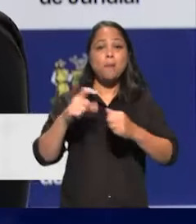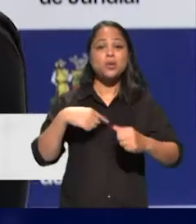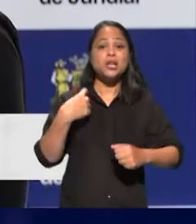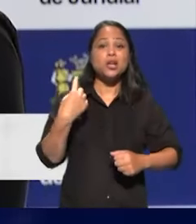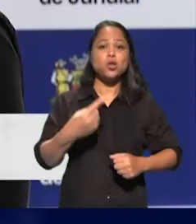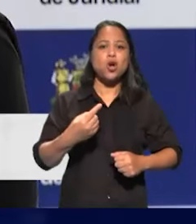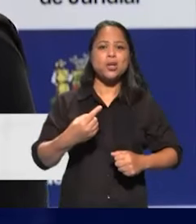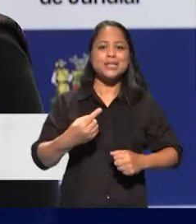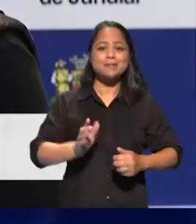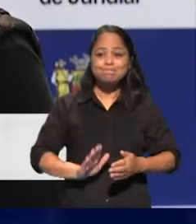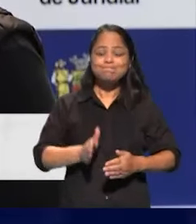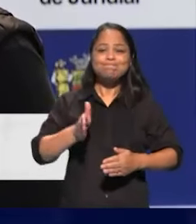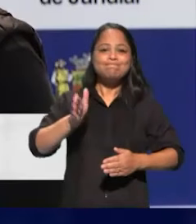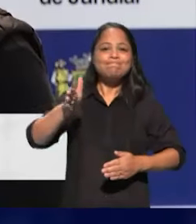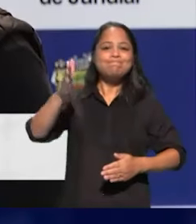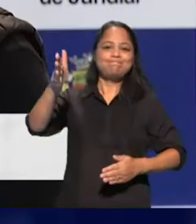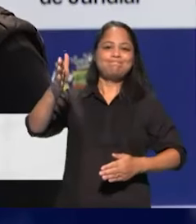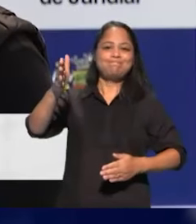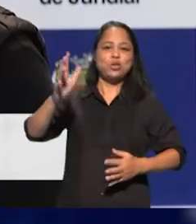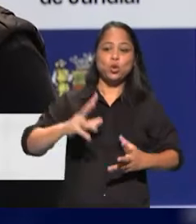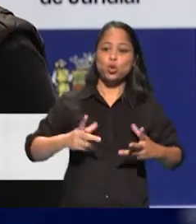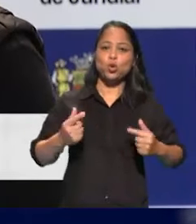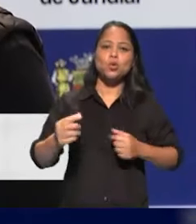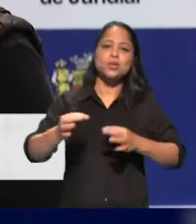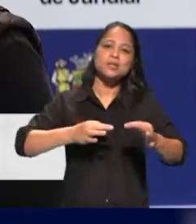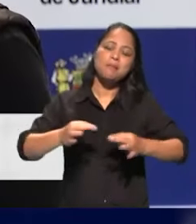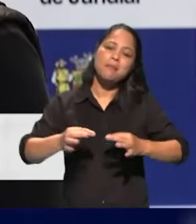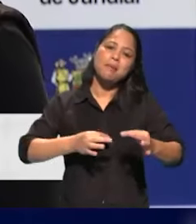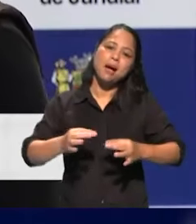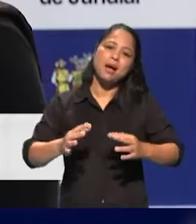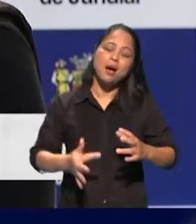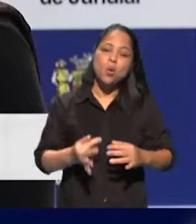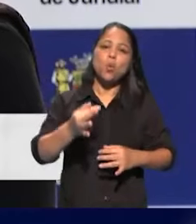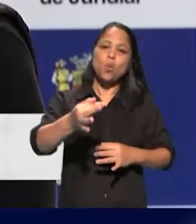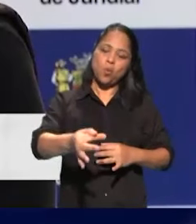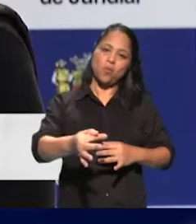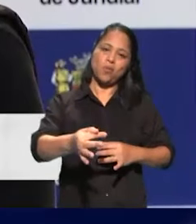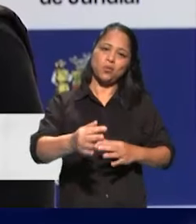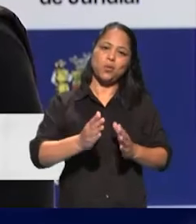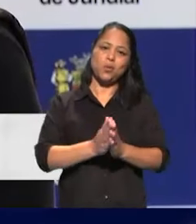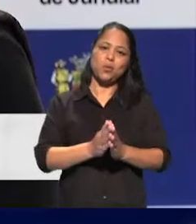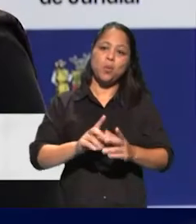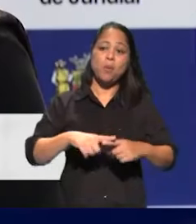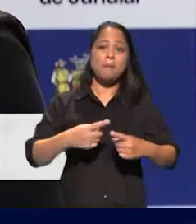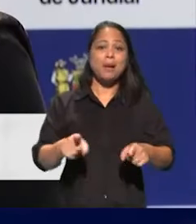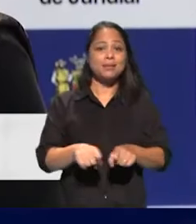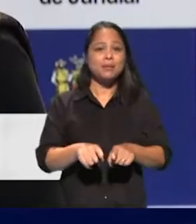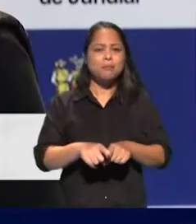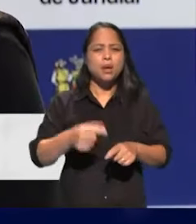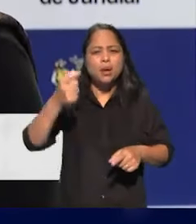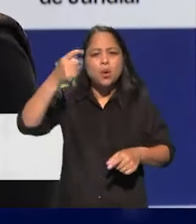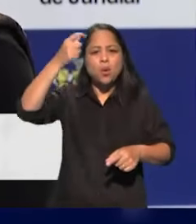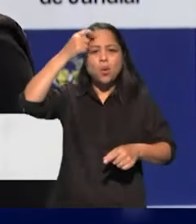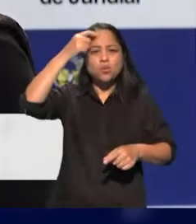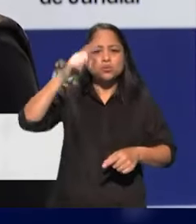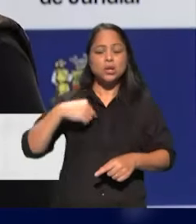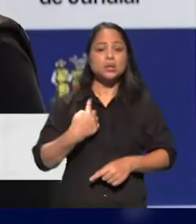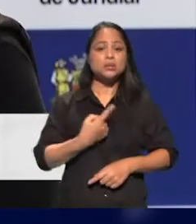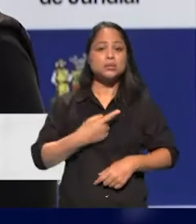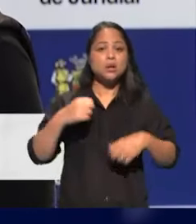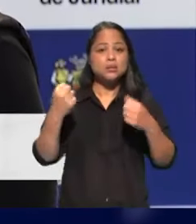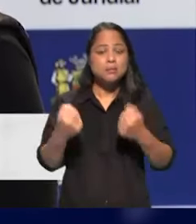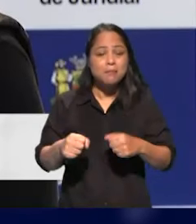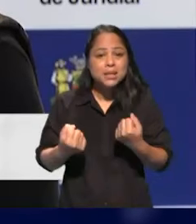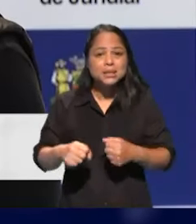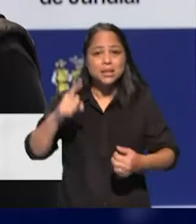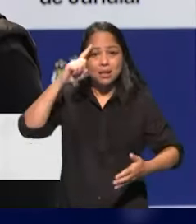difícil para se preparar para o novo normal que vem e mais ao mesmo tempo muito consciente de que a gente vem fazer medidas